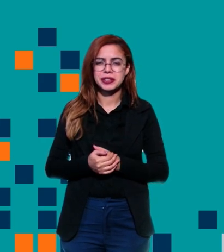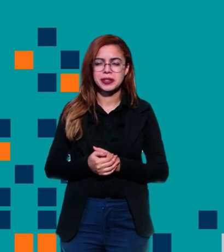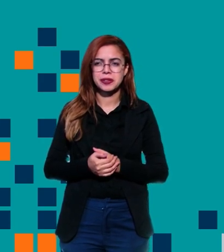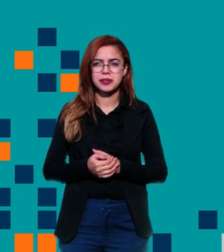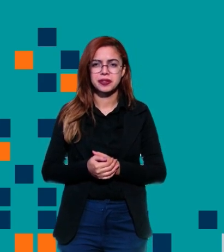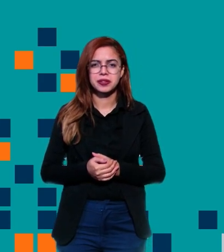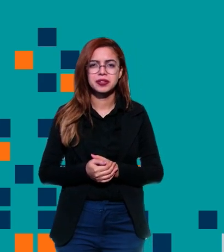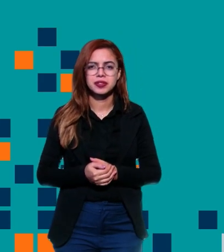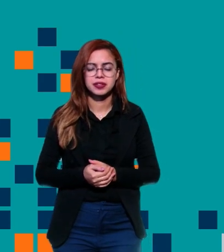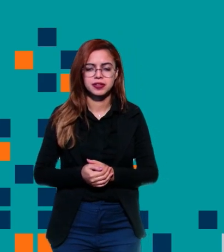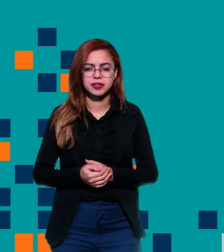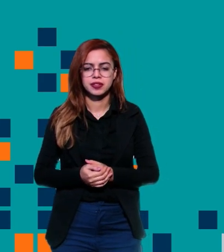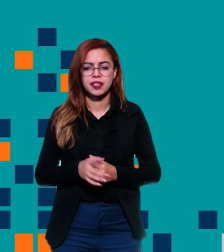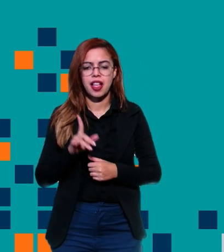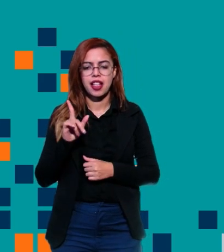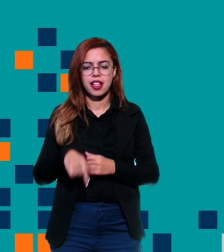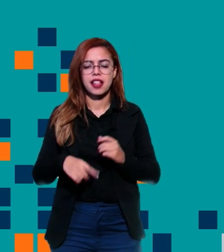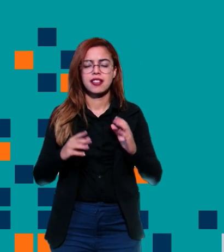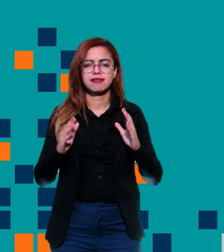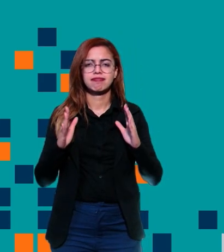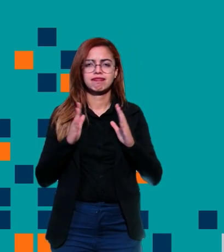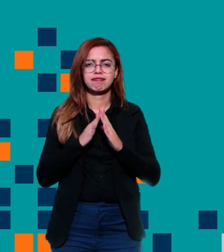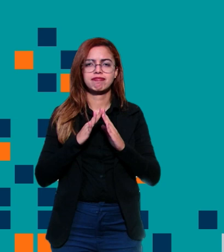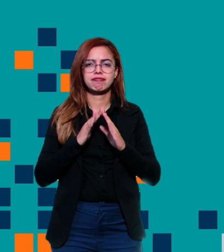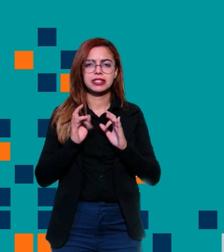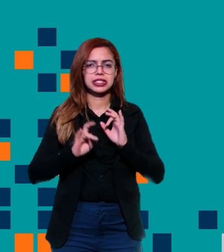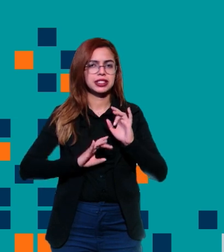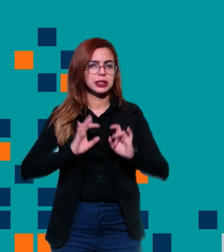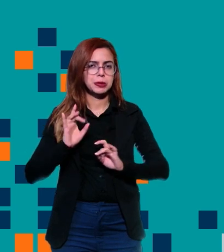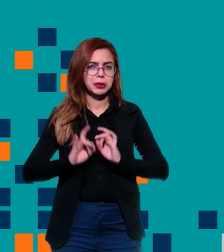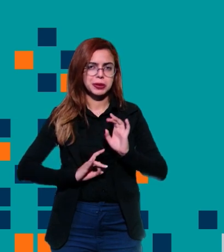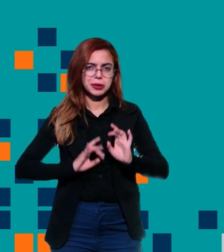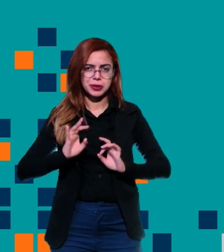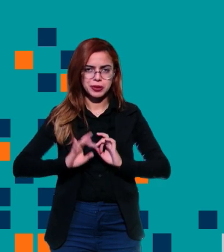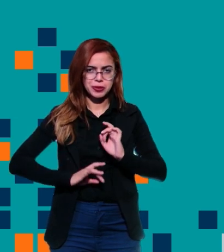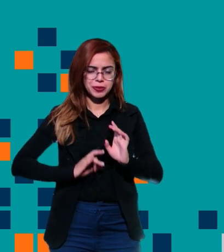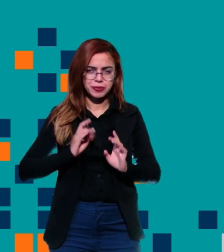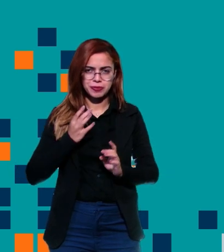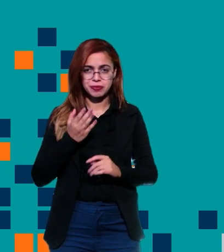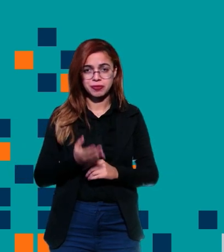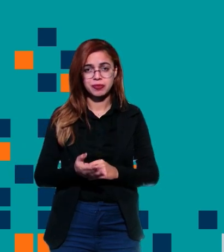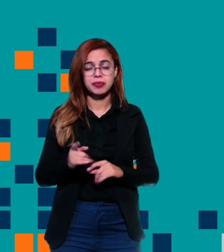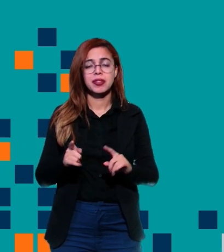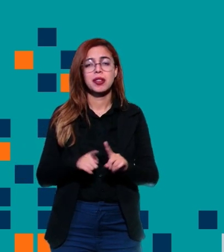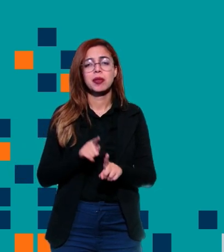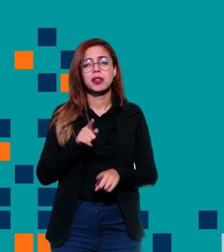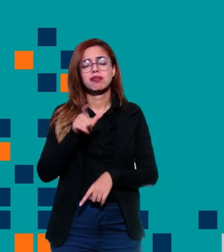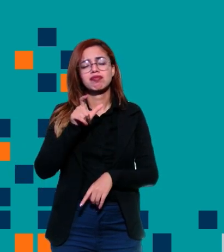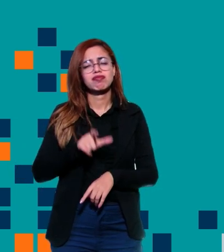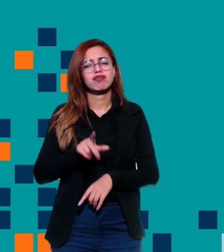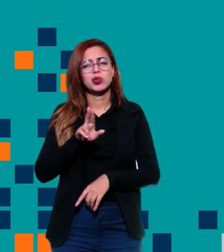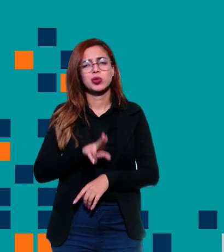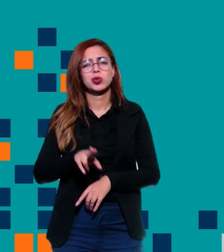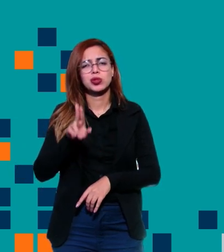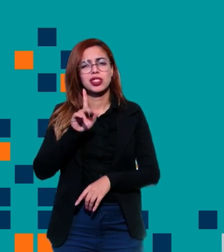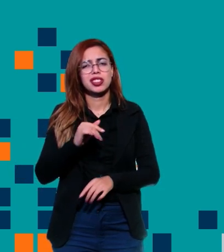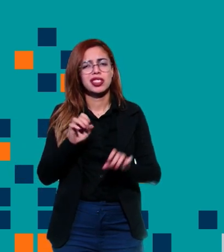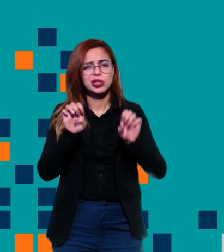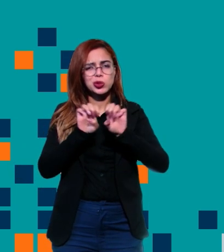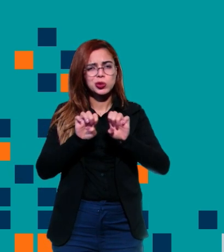foi uma casa muito especial, assim. É lindo, eu acho a forma que ele usa realmente entre